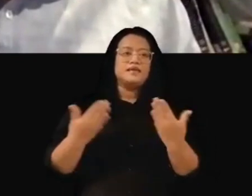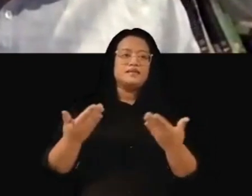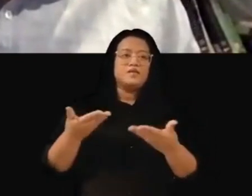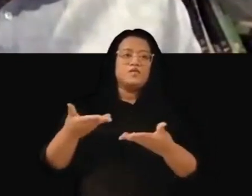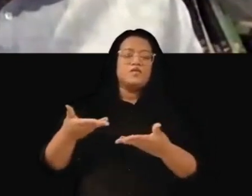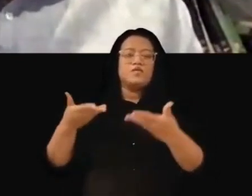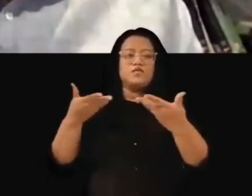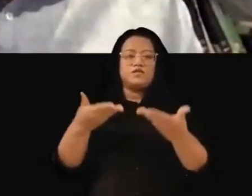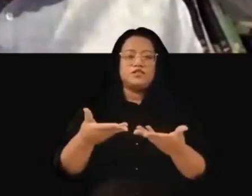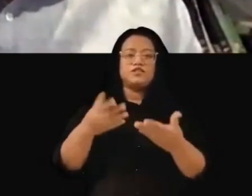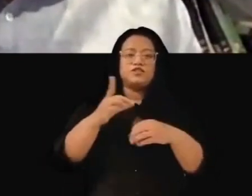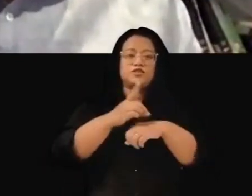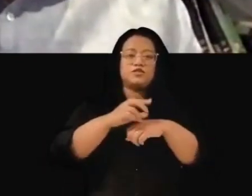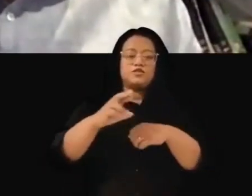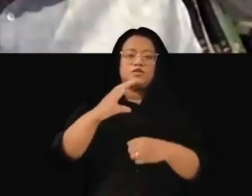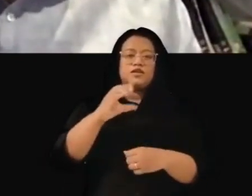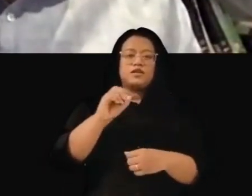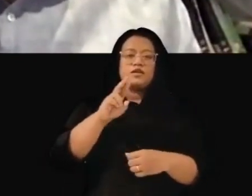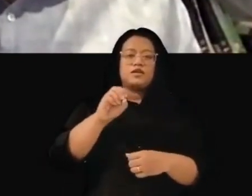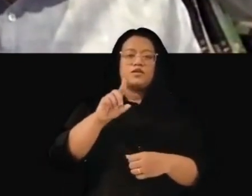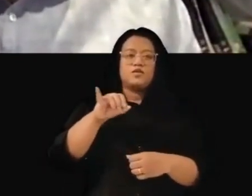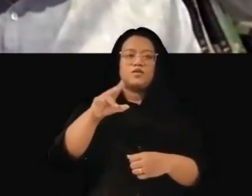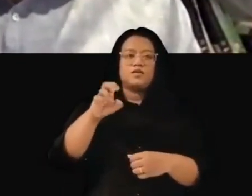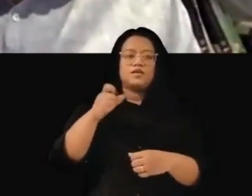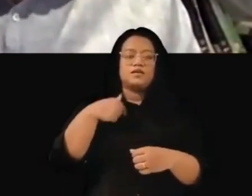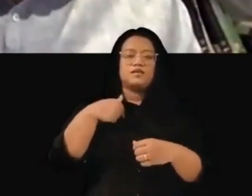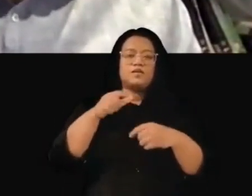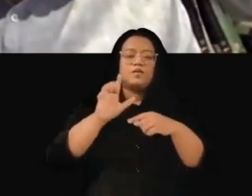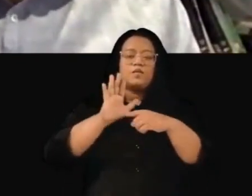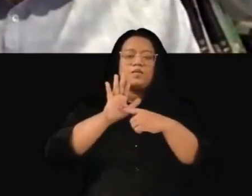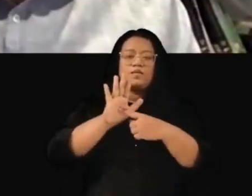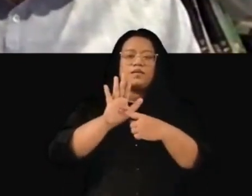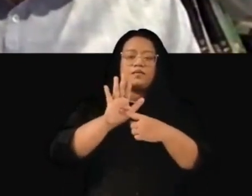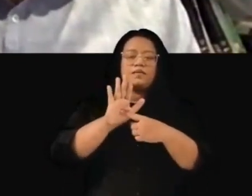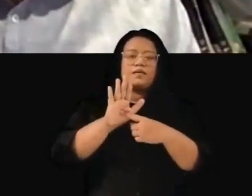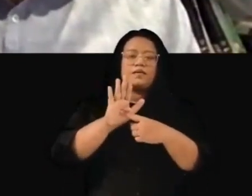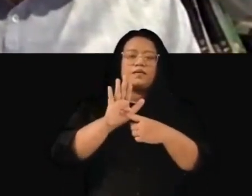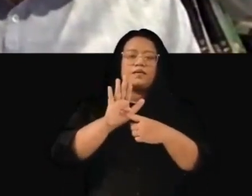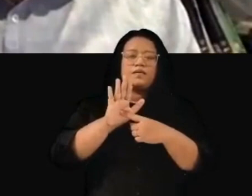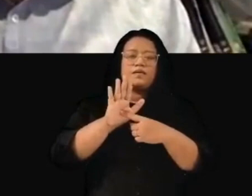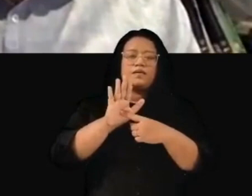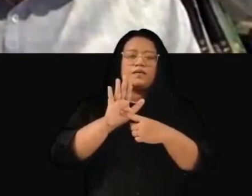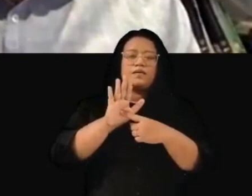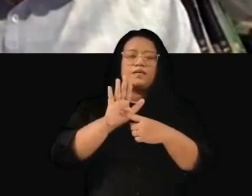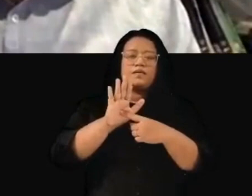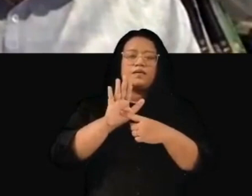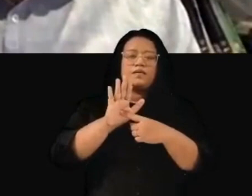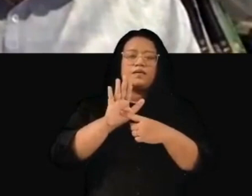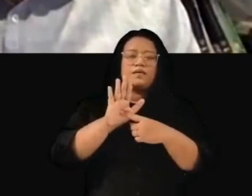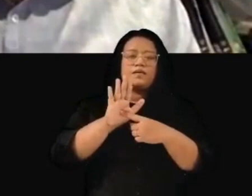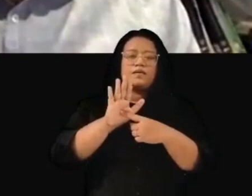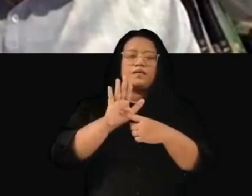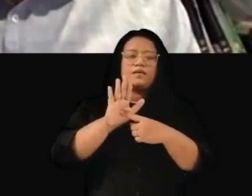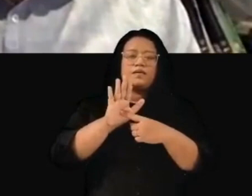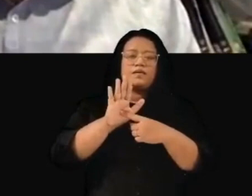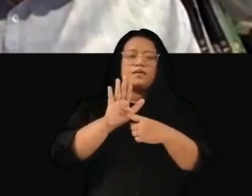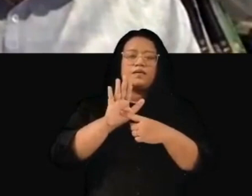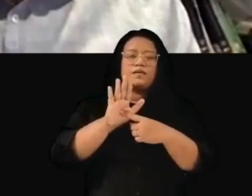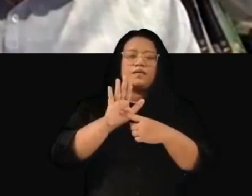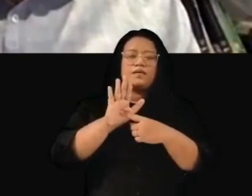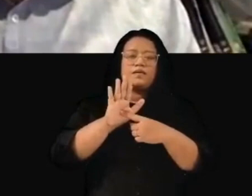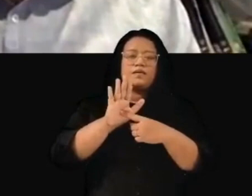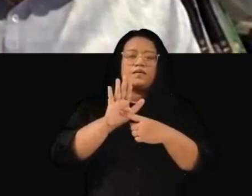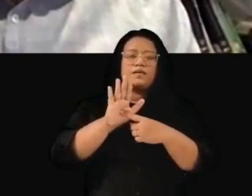me deixou muito honrado, eu preparei uma apresentação discutindo a sociodiversidade. Novo slide de fundo branco em letras pretas,